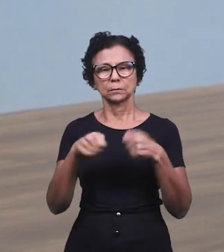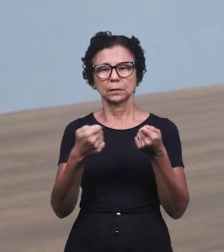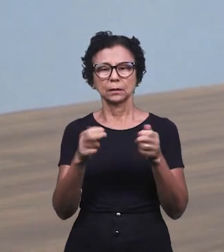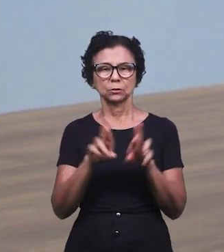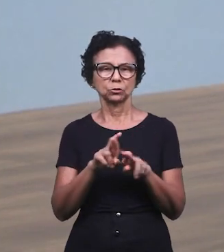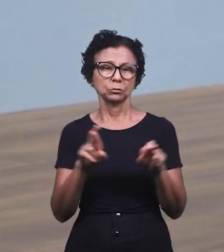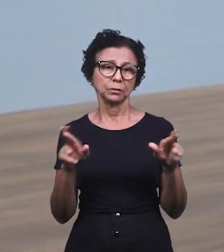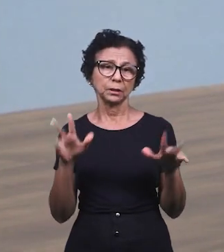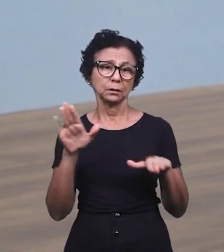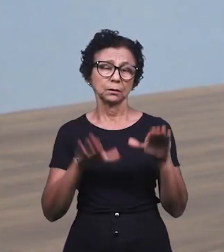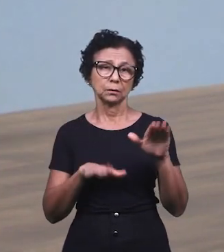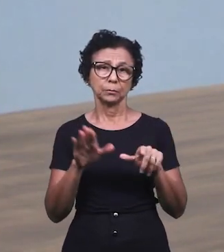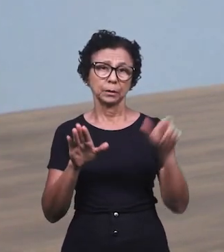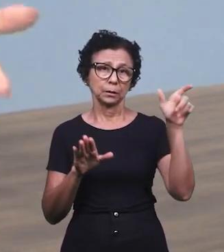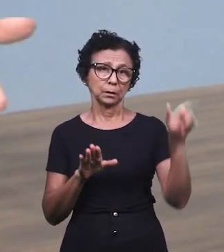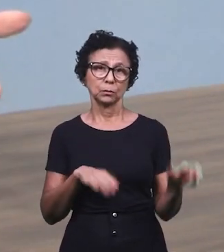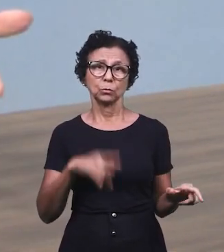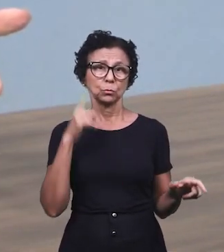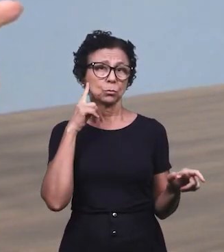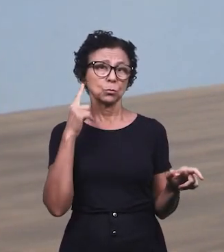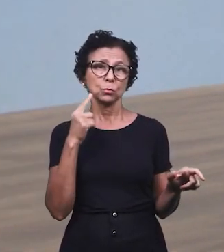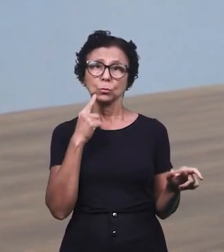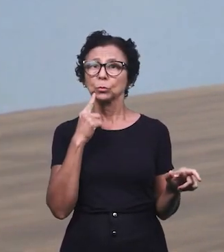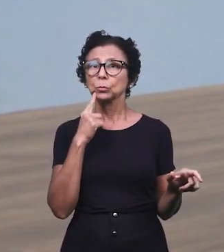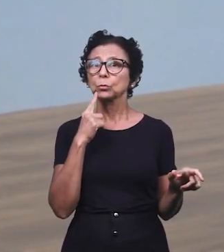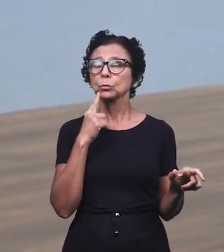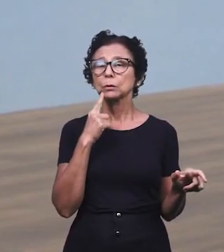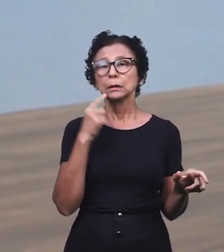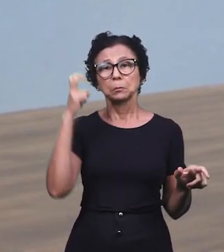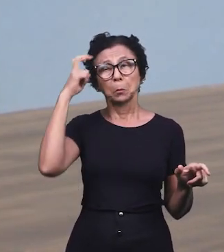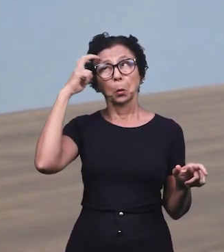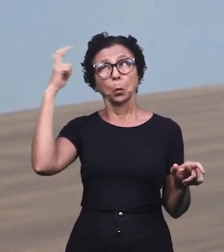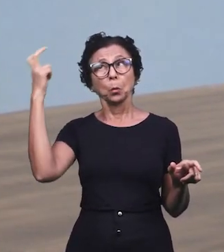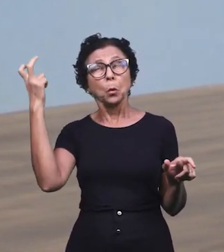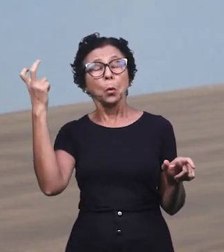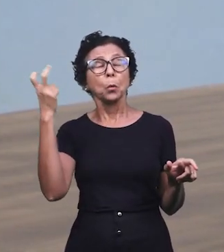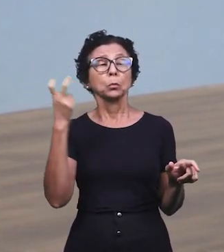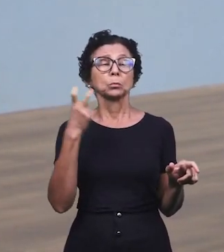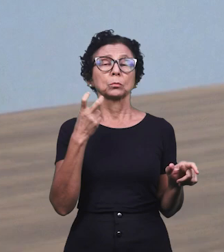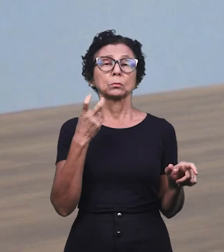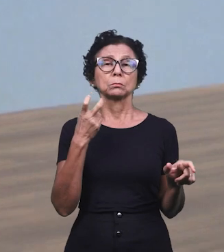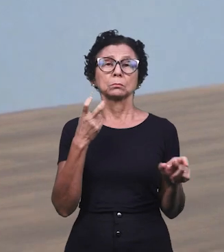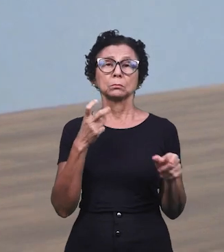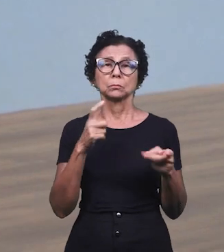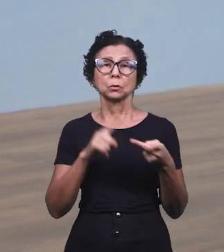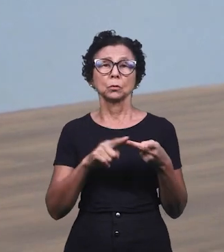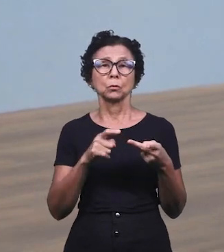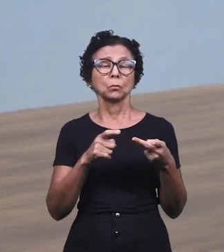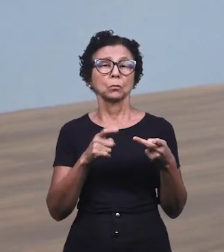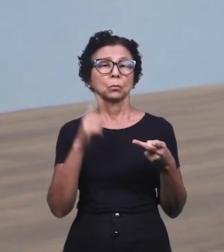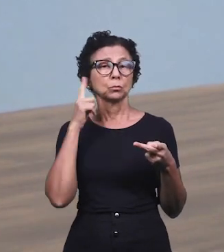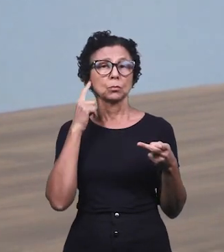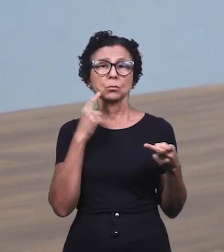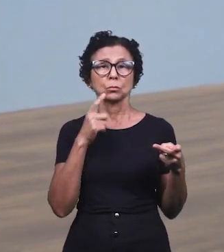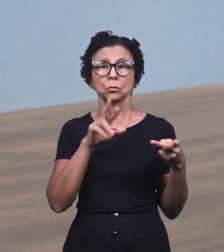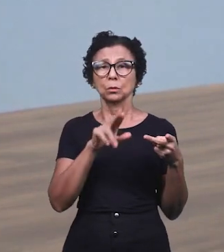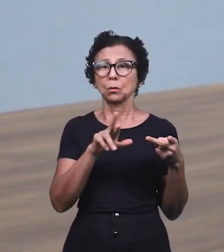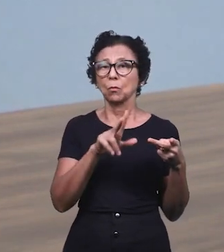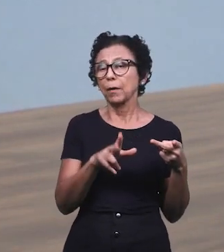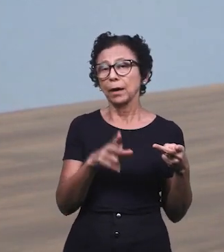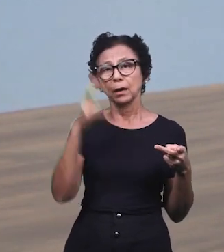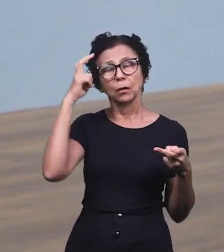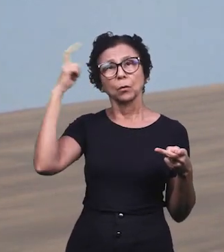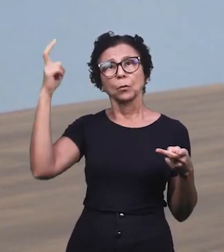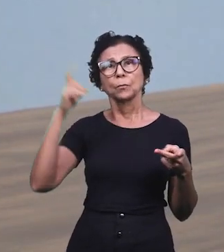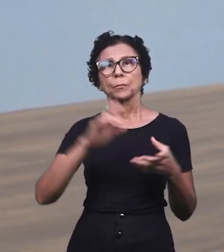Um surdo culto, outro surdo que não é. Eu lembro de uma vez quando a gente falou, né? Quando o povo saiu do Egito, que eu falei, foi embora, foi e